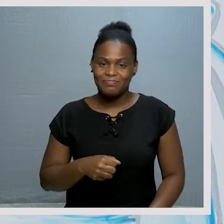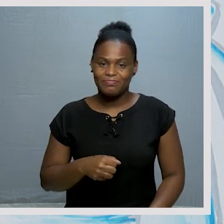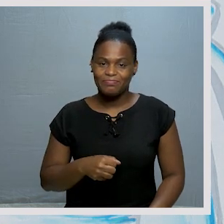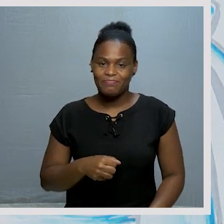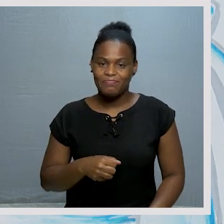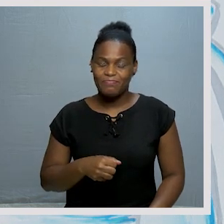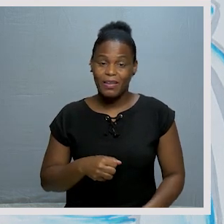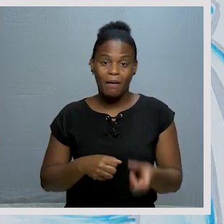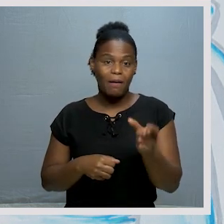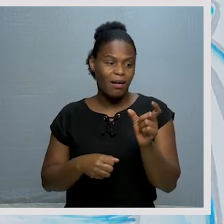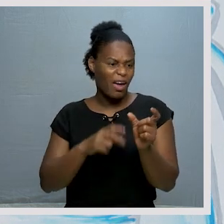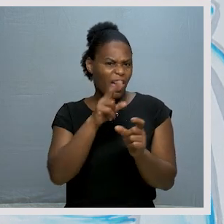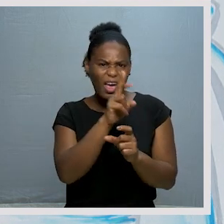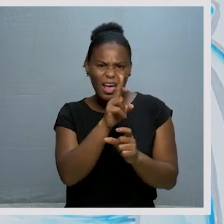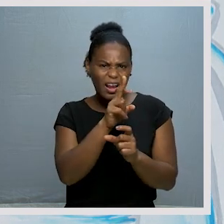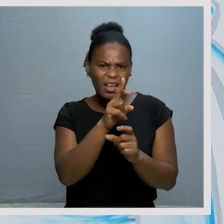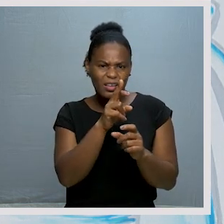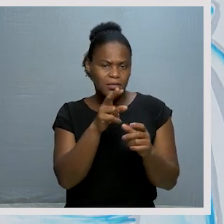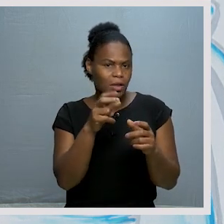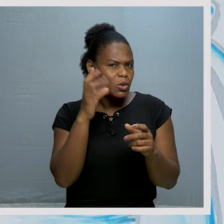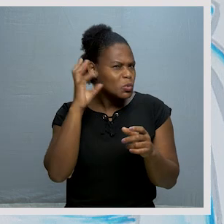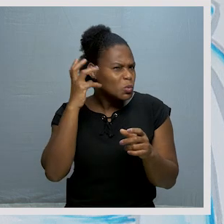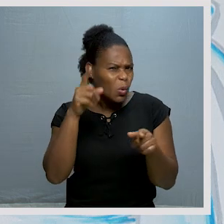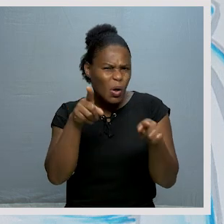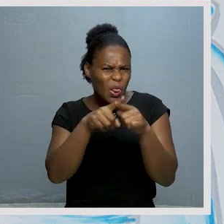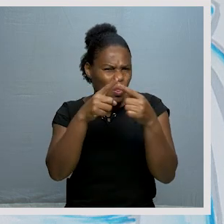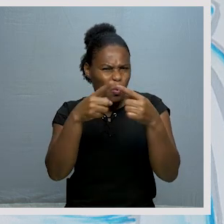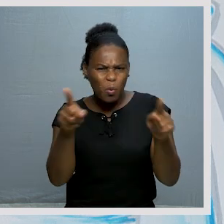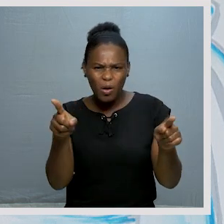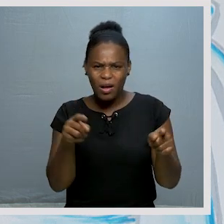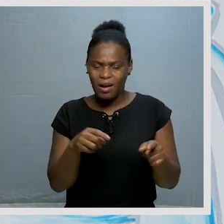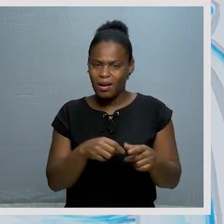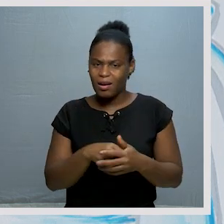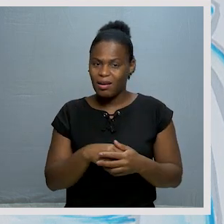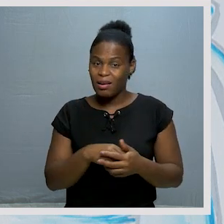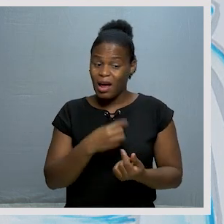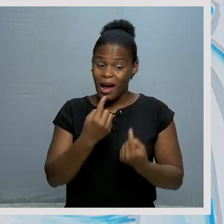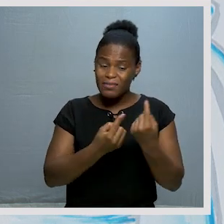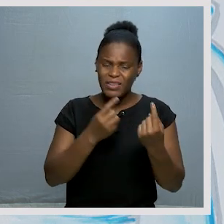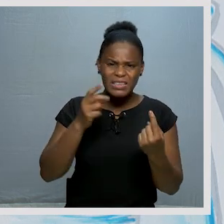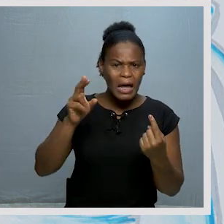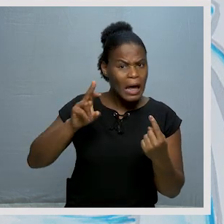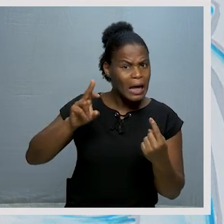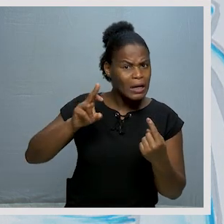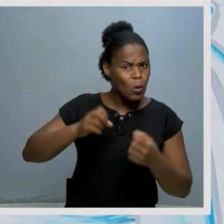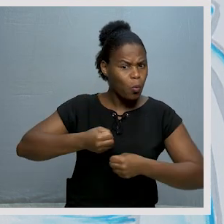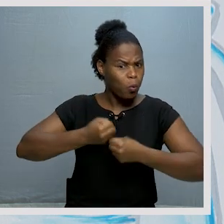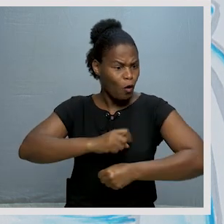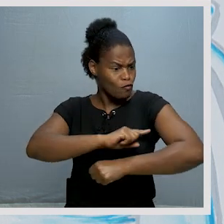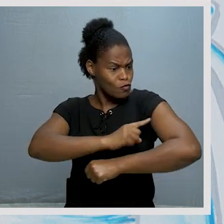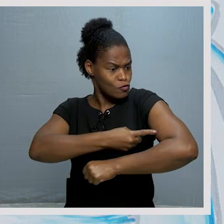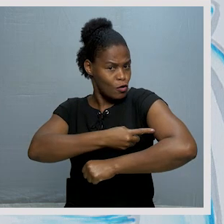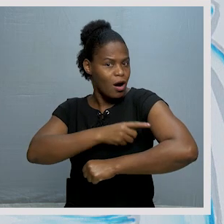O R nem sempre tem o mesmo som. Há momentos em que ele tem um som